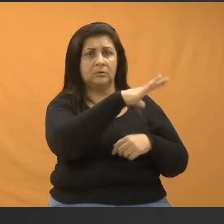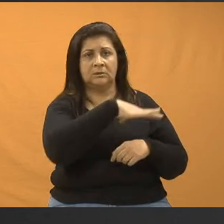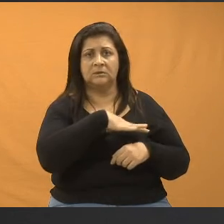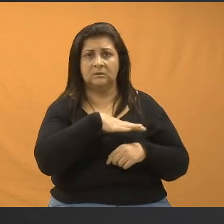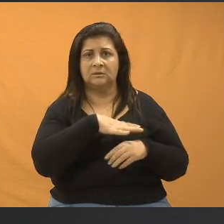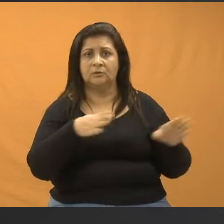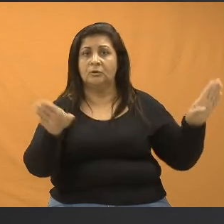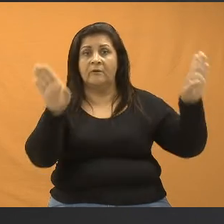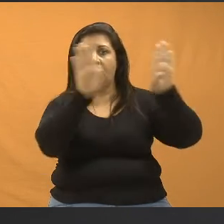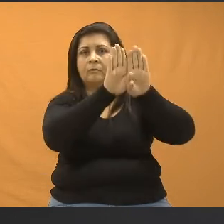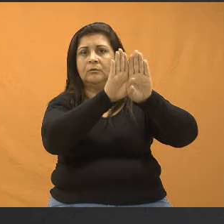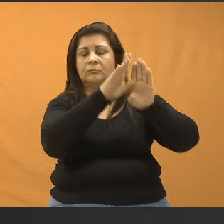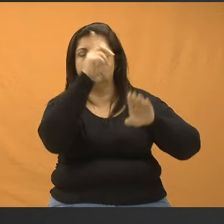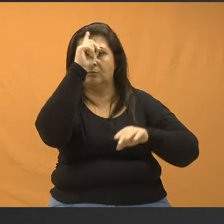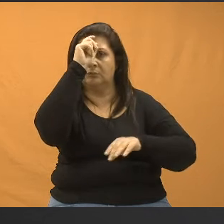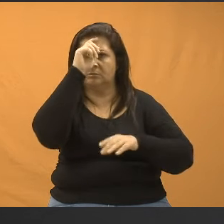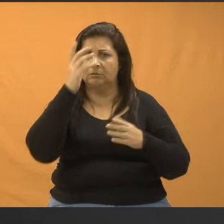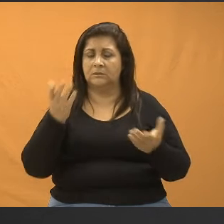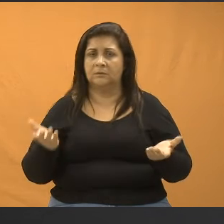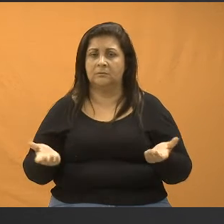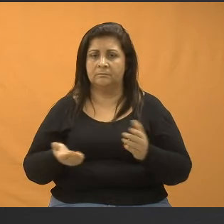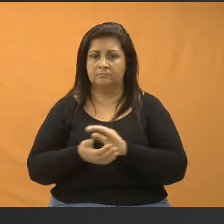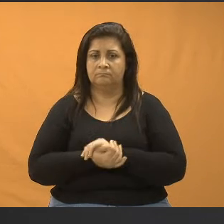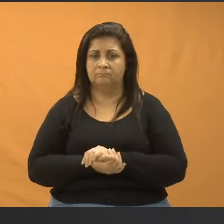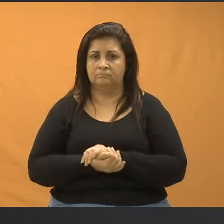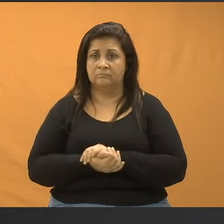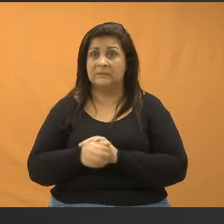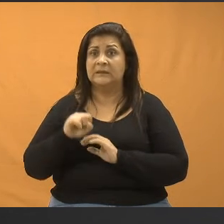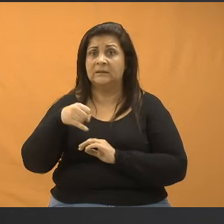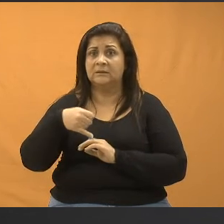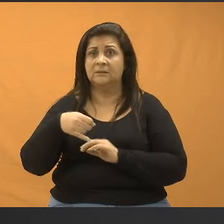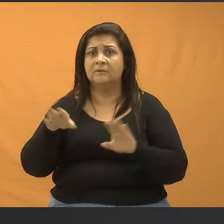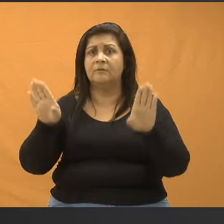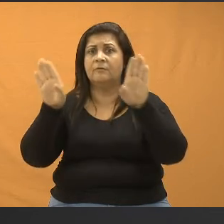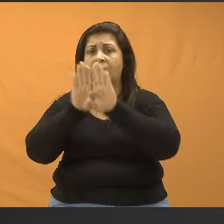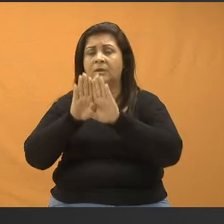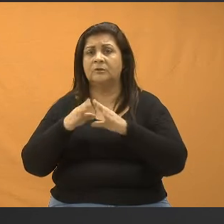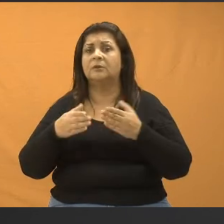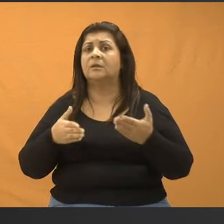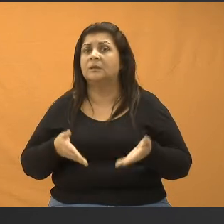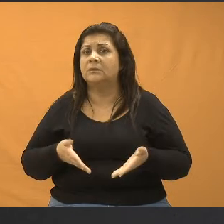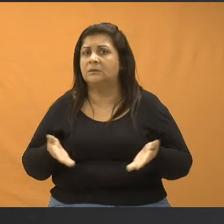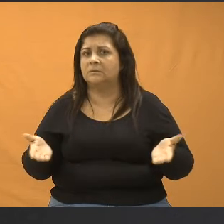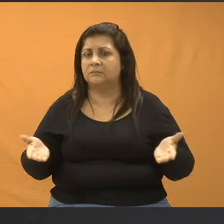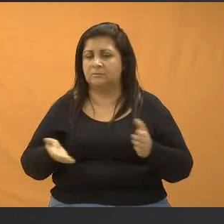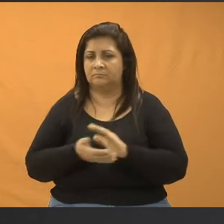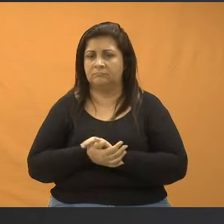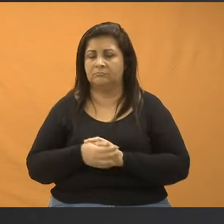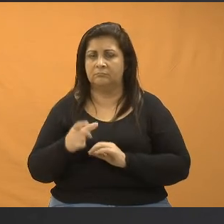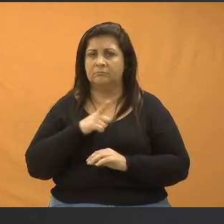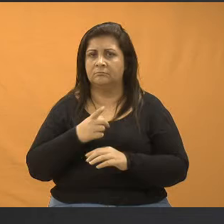se fechar, não sei para onde vai todo mundo, aqui no município. Eu tenho uns dados aqui.